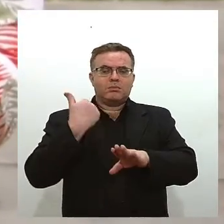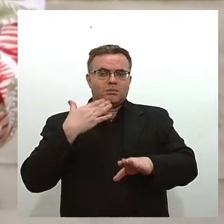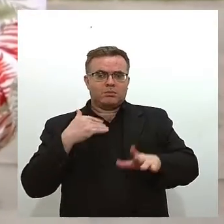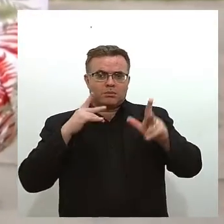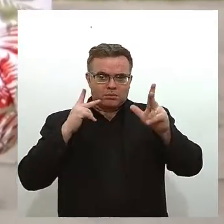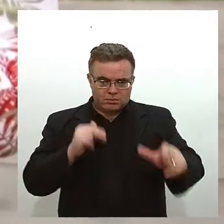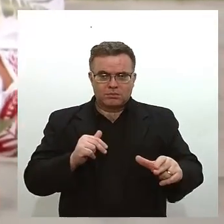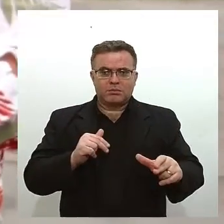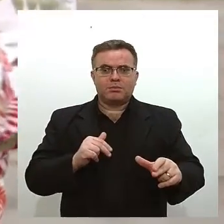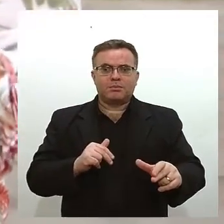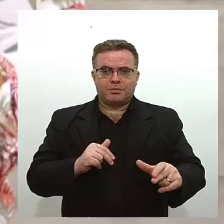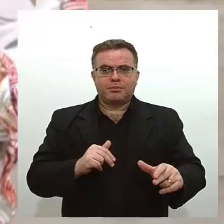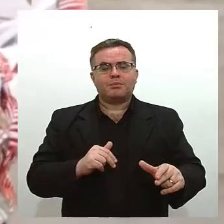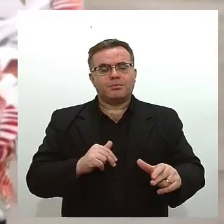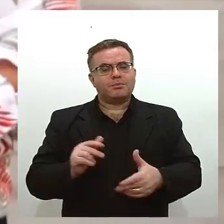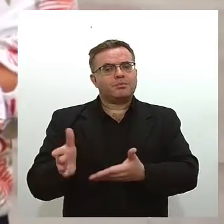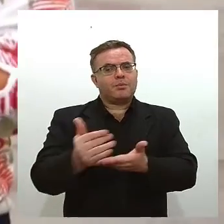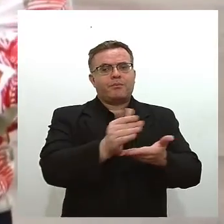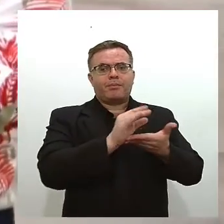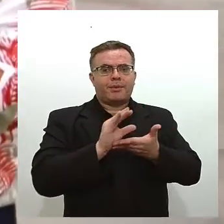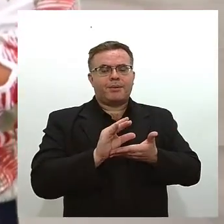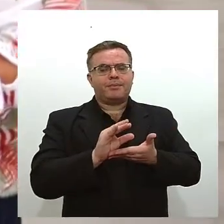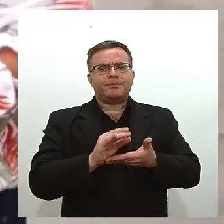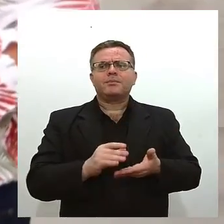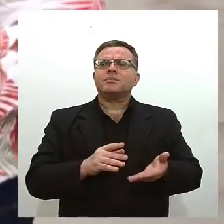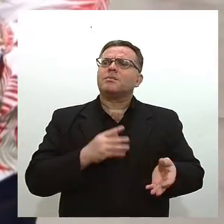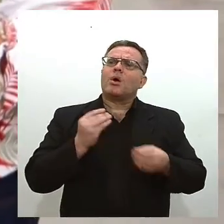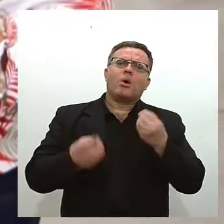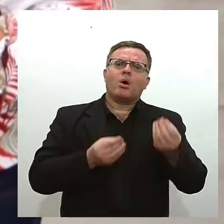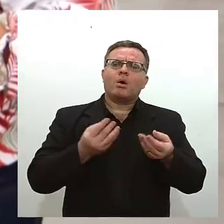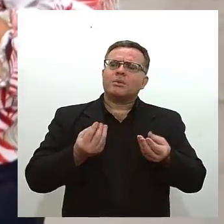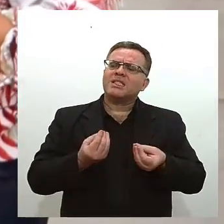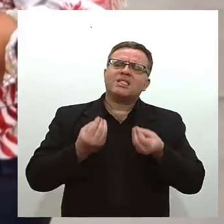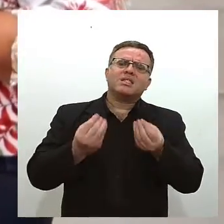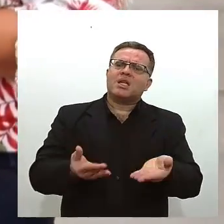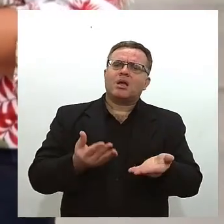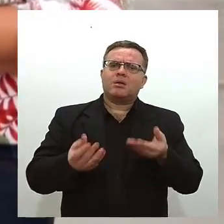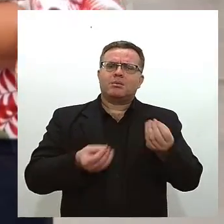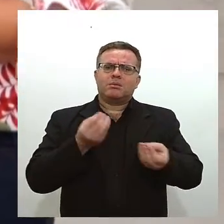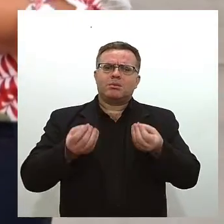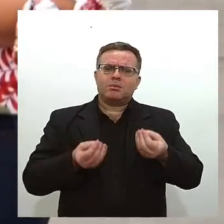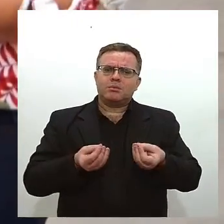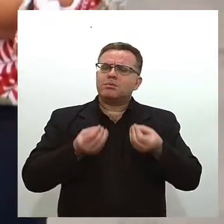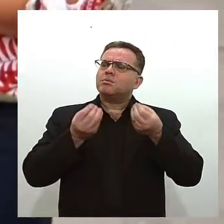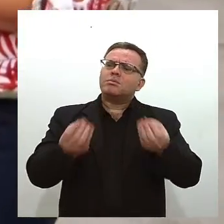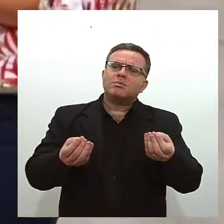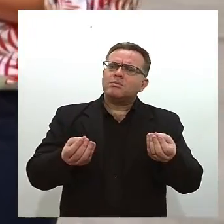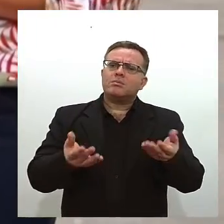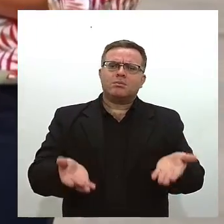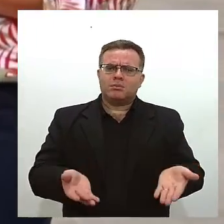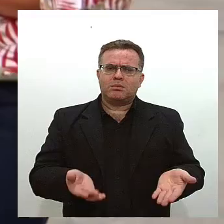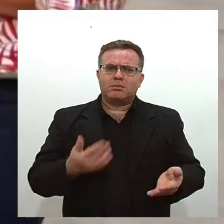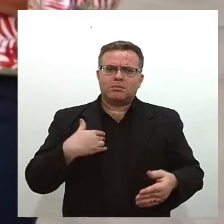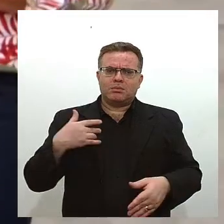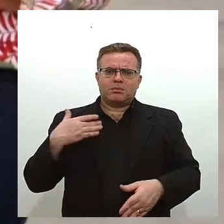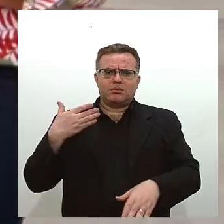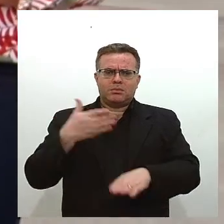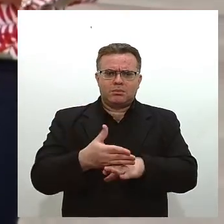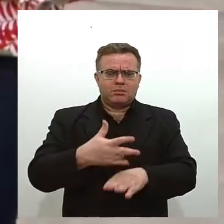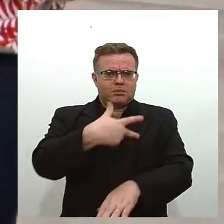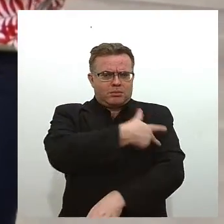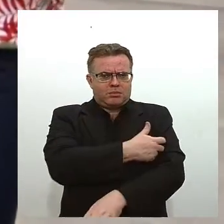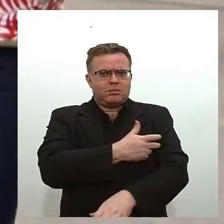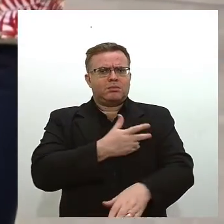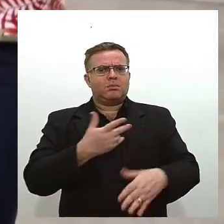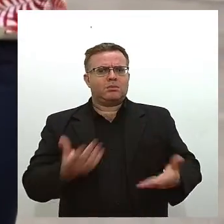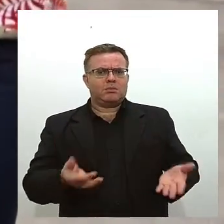pandemia. Como que as pessoas que querem doar, como é que elas devem proceder quando vêm vacinar? E elas podem vir somente